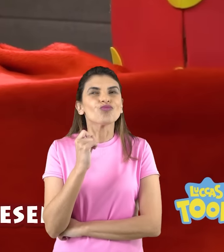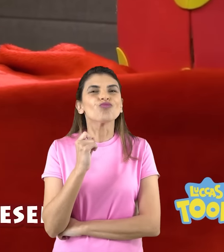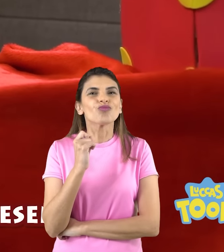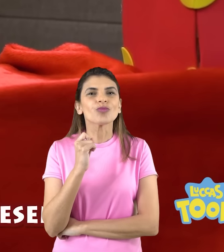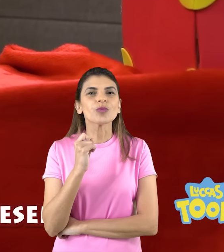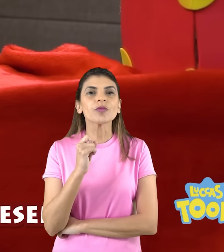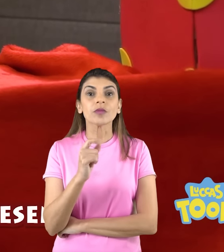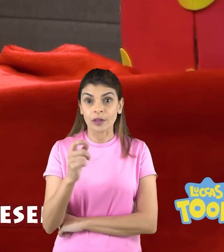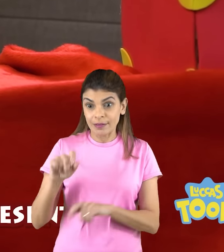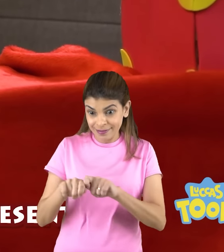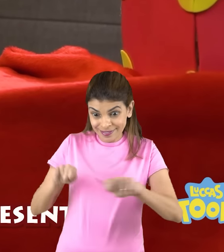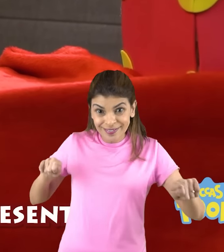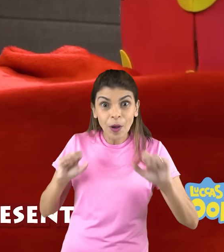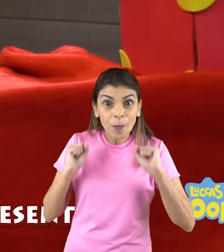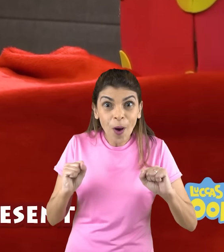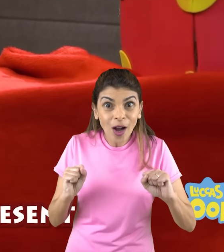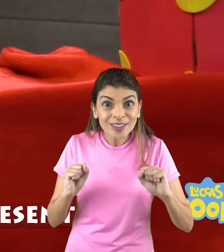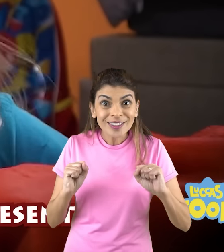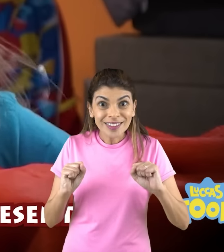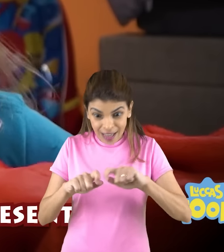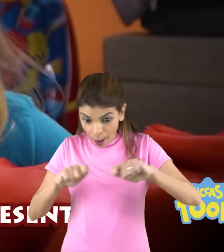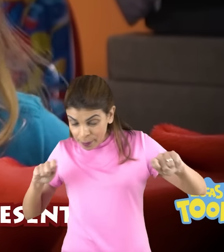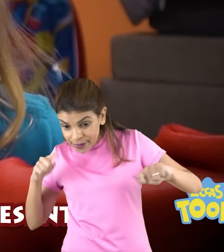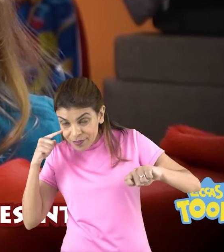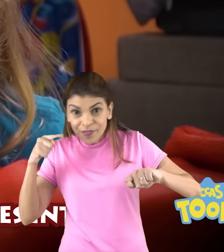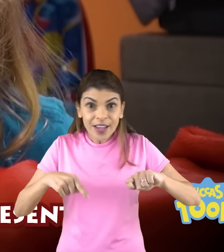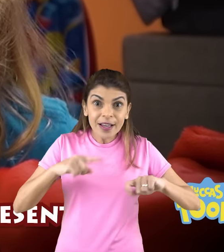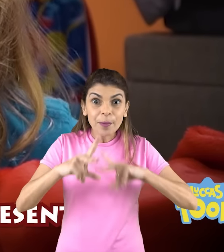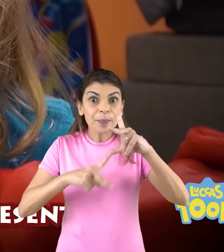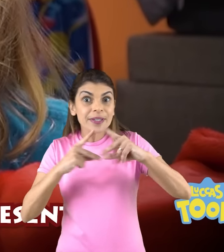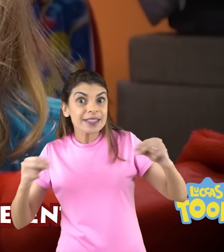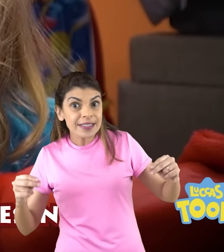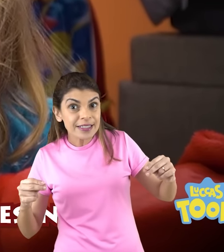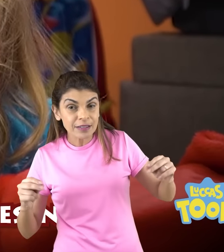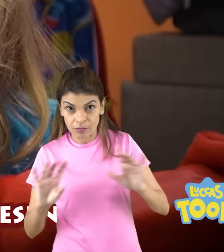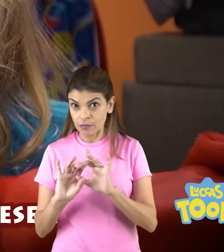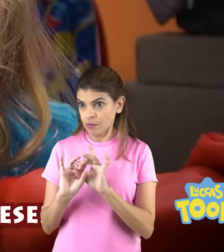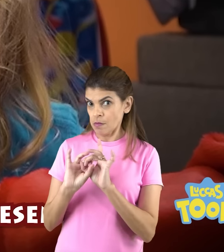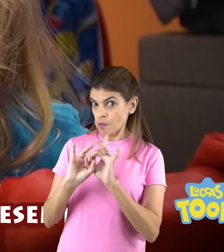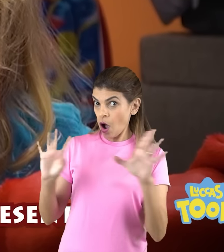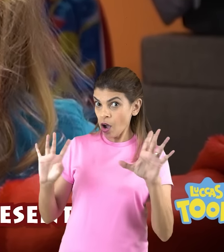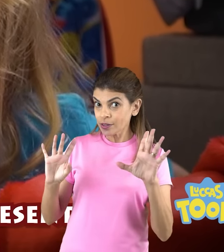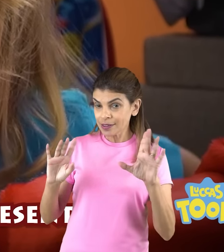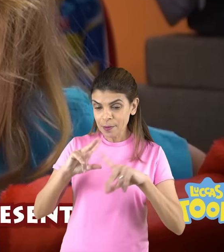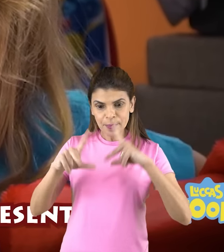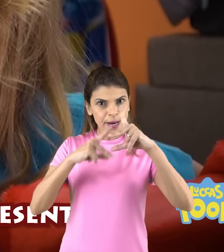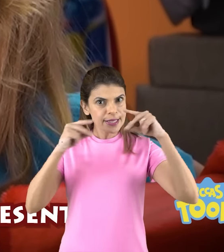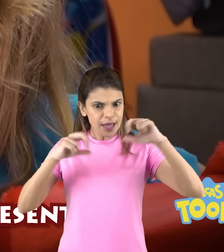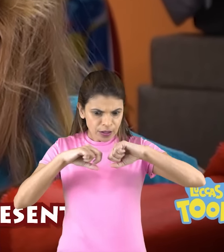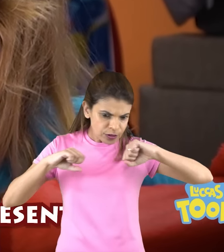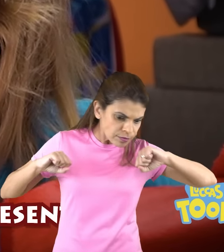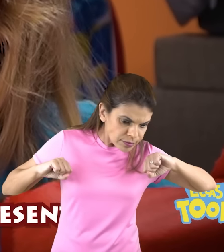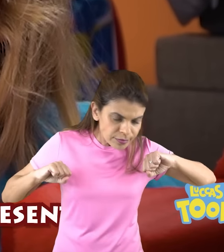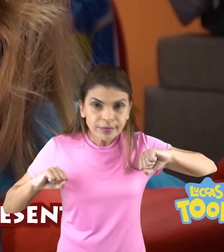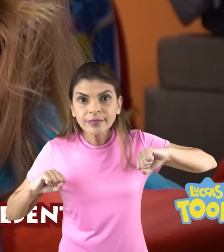Eu já posso abrir o meu presente? Eu já posso abrir o meu presente?